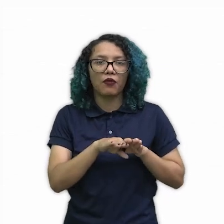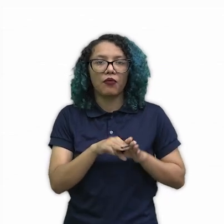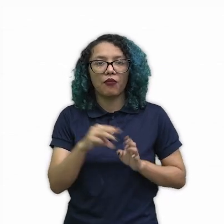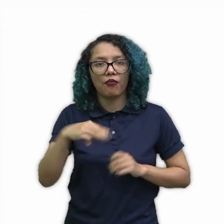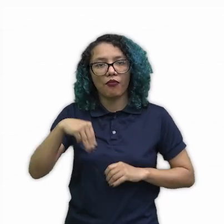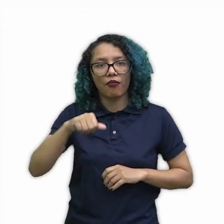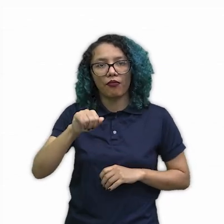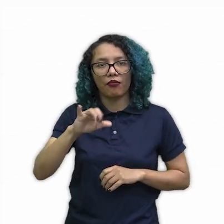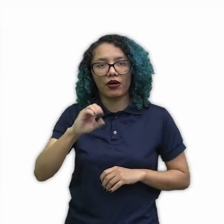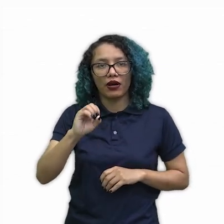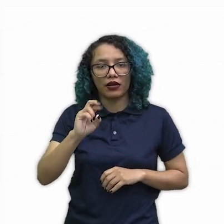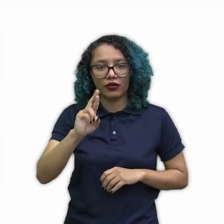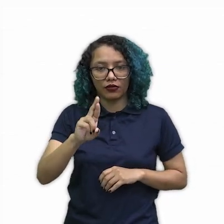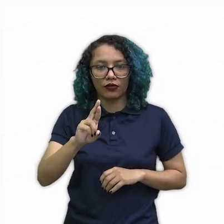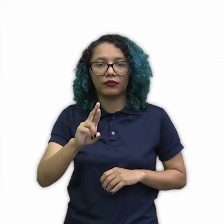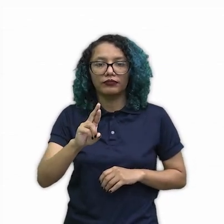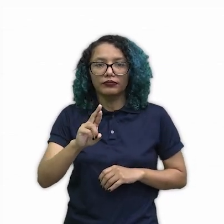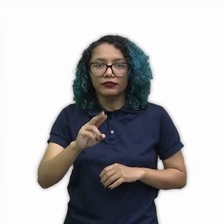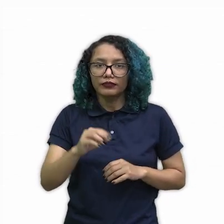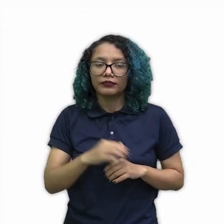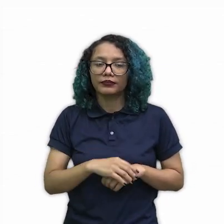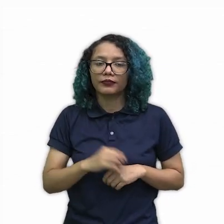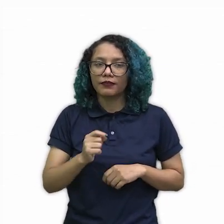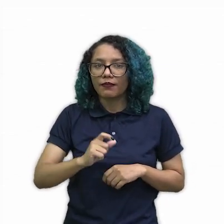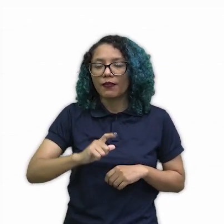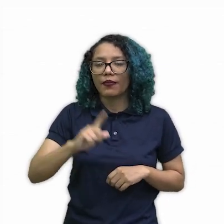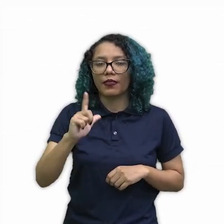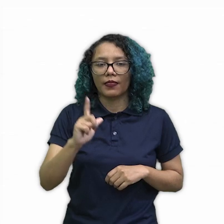1, 2, 4, 8,